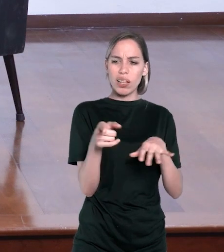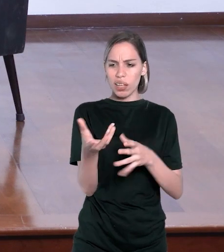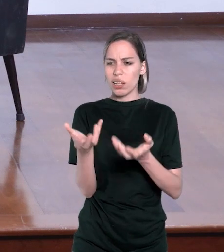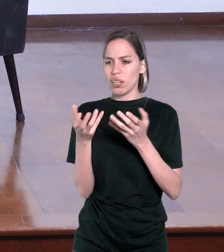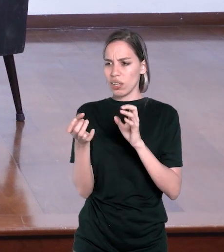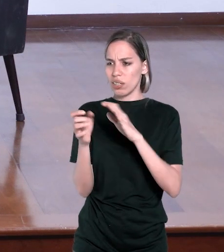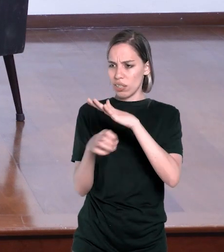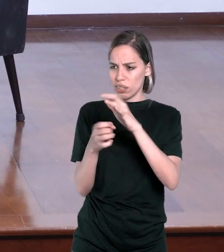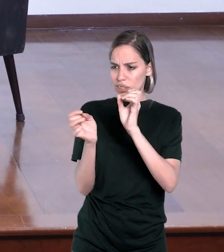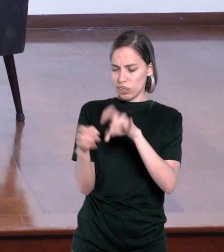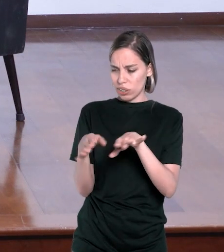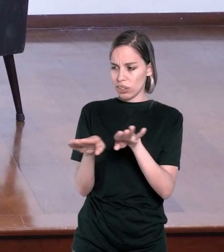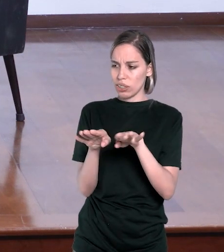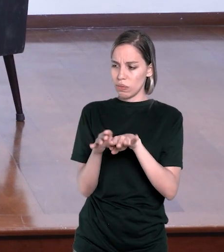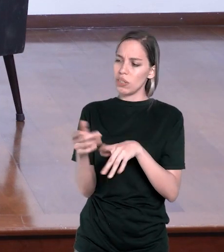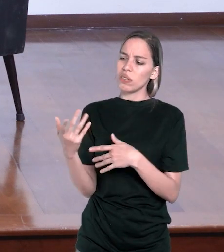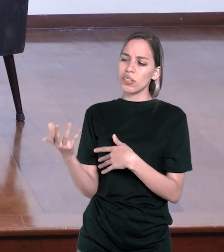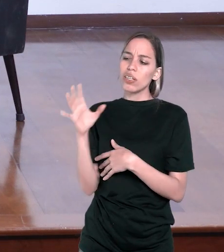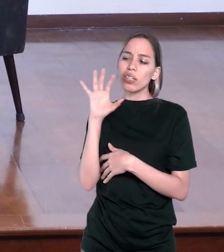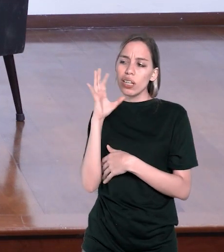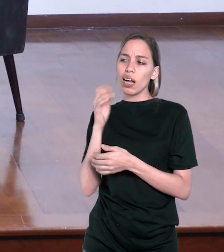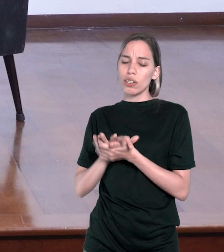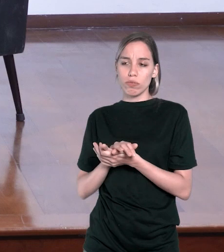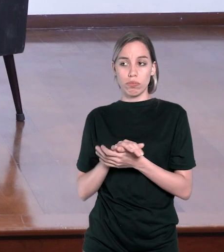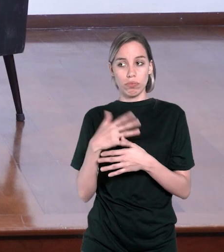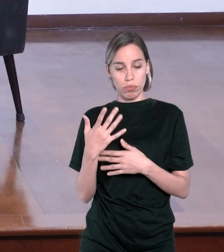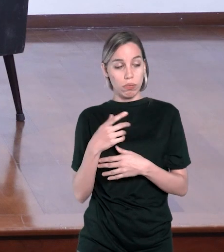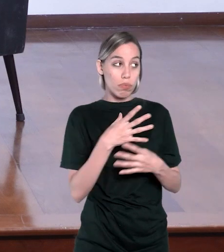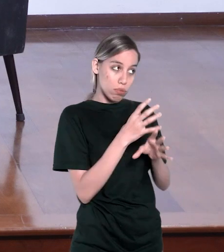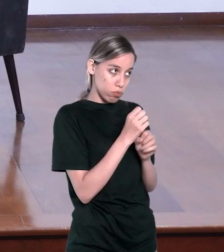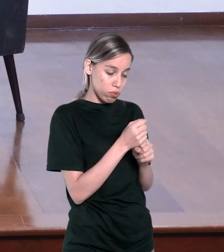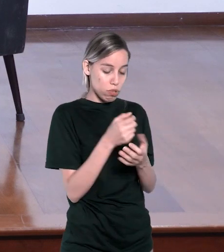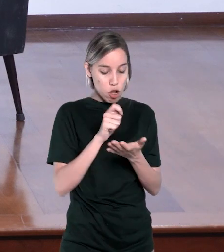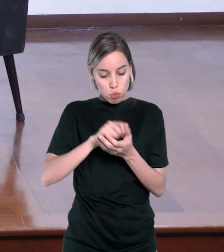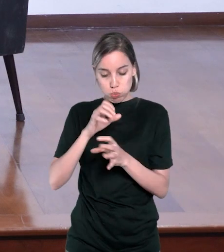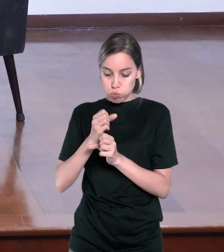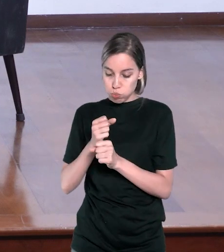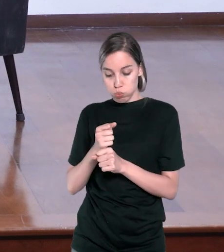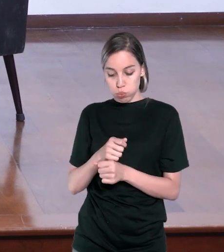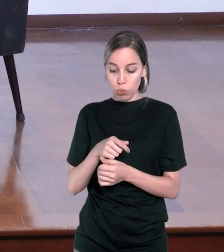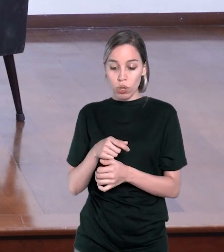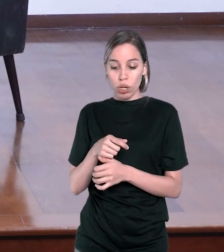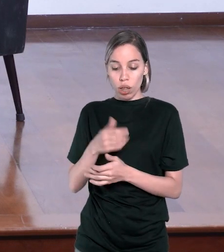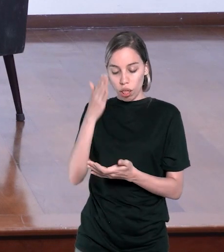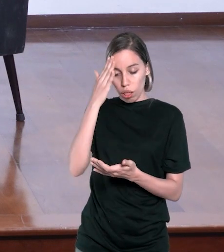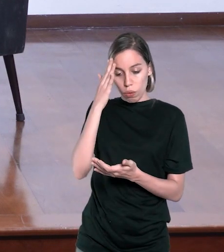assim, eu tratei a escrita da mesma maneira que eu tratei a minha carreira de jornalista e a minha carreira de